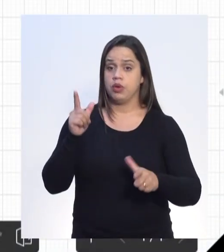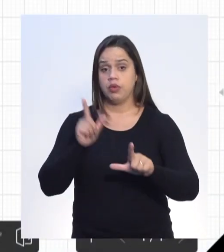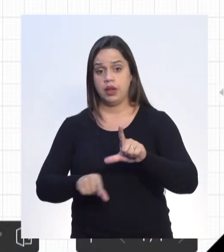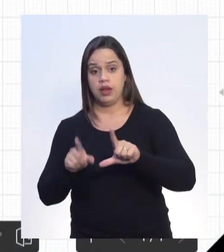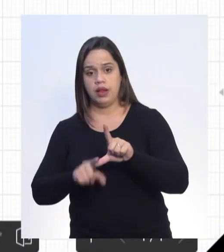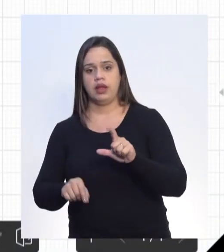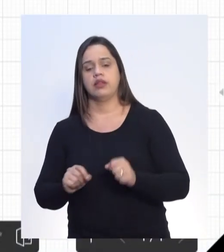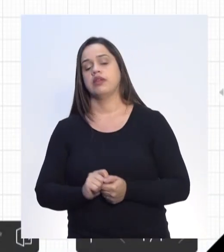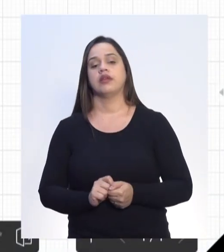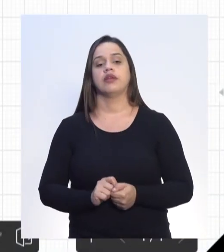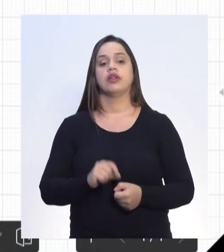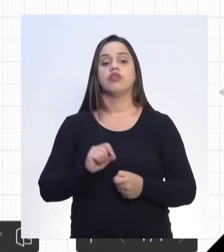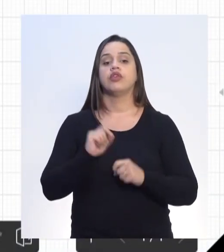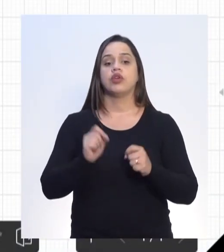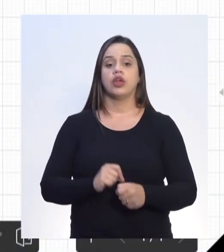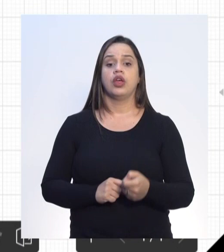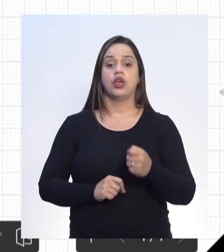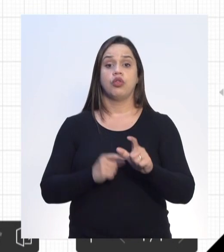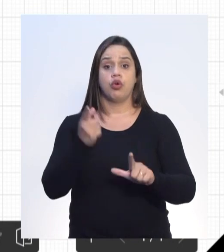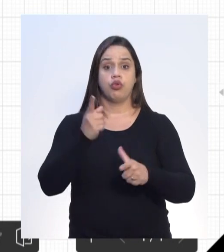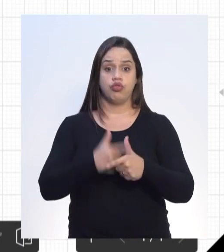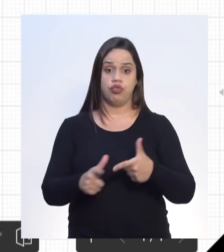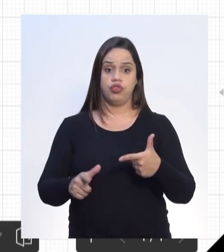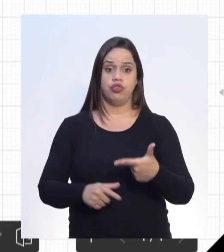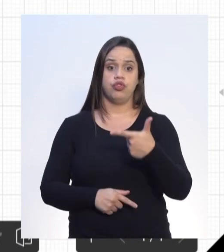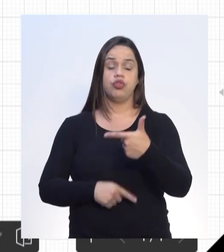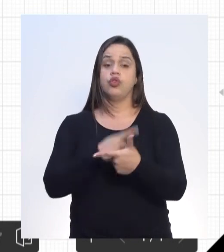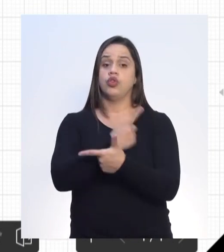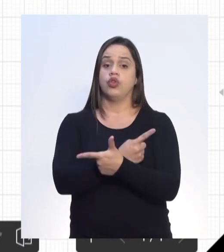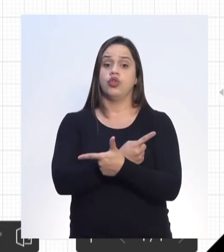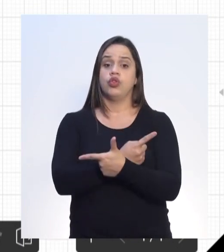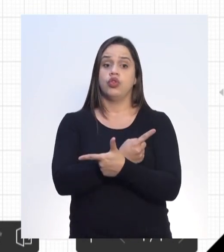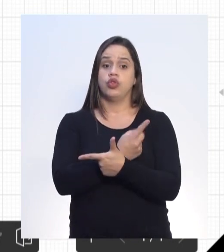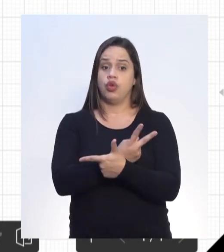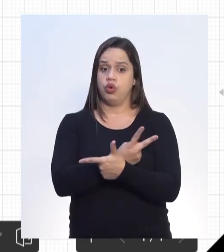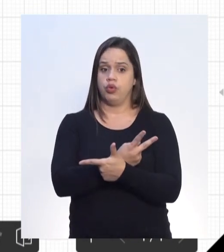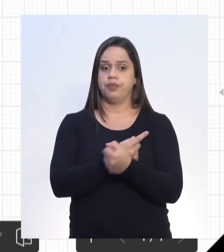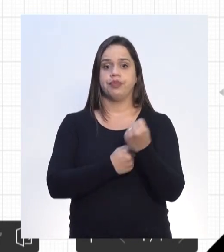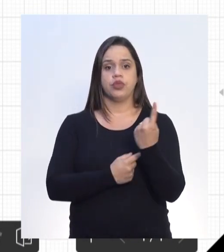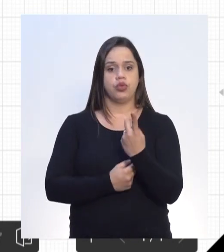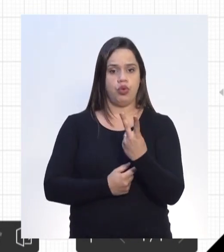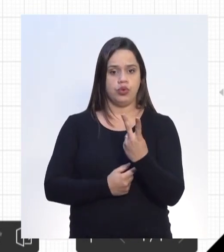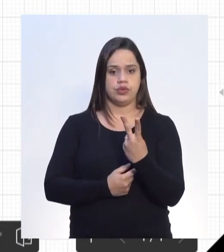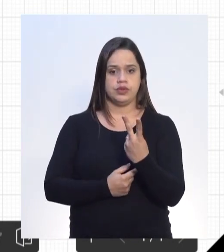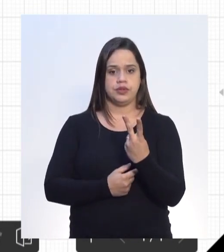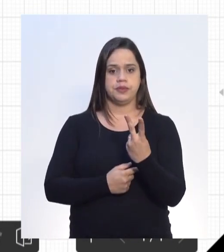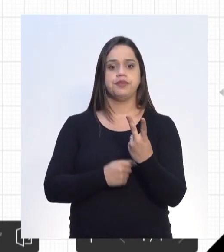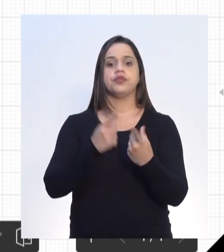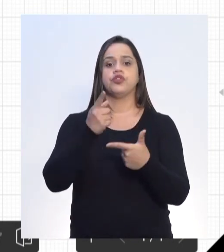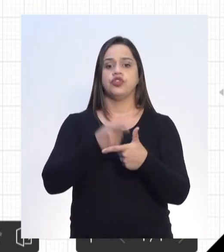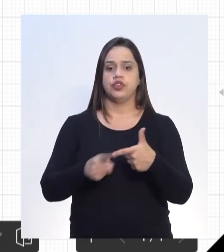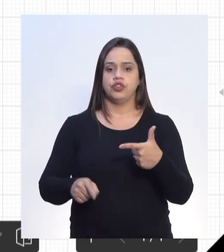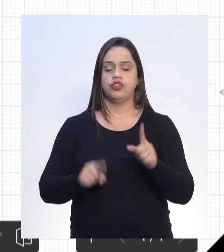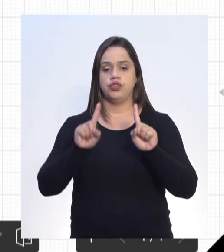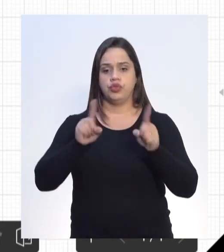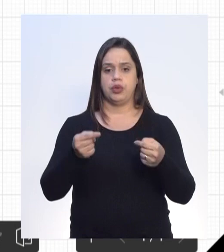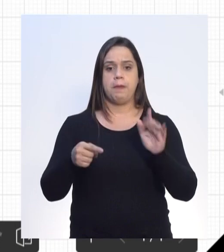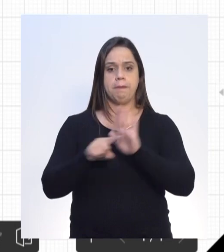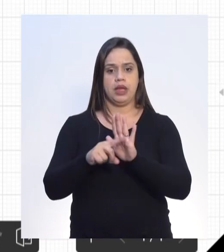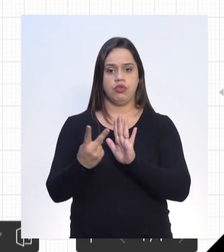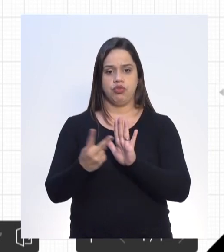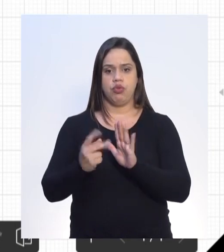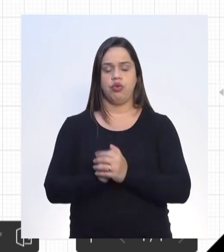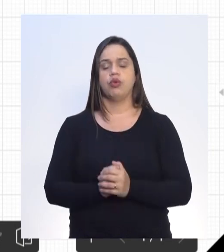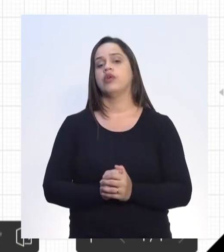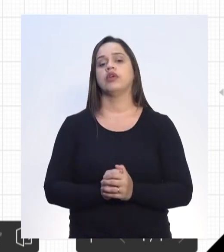dividindo 12 por menos 2. Tá ok? Vou colocar um outro parênteses aqui, mas nem seria parênteses,